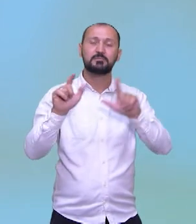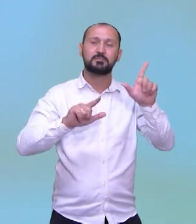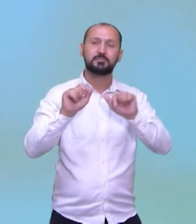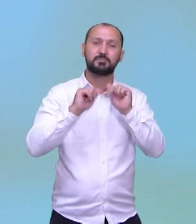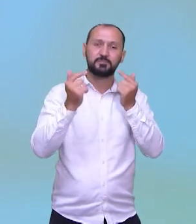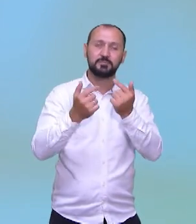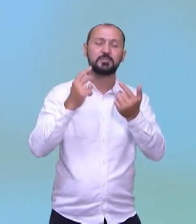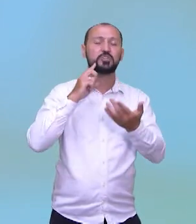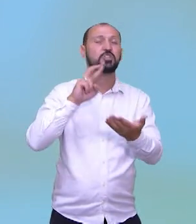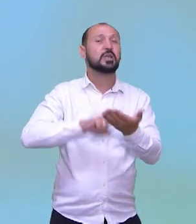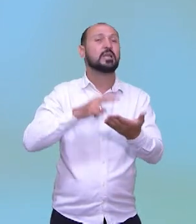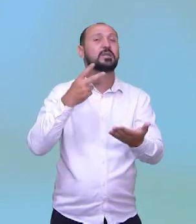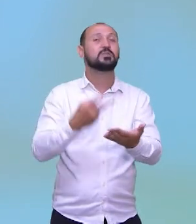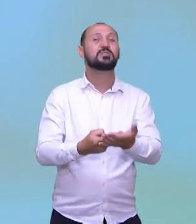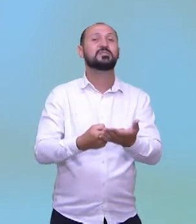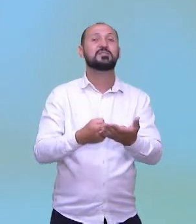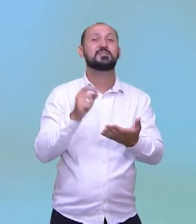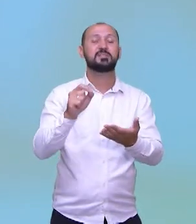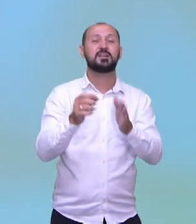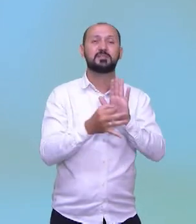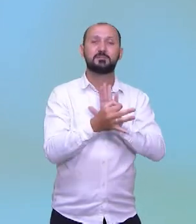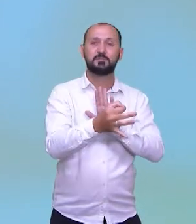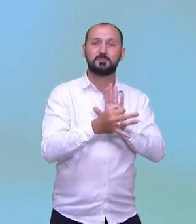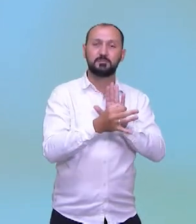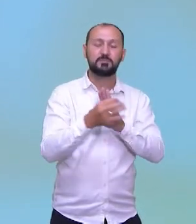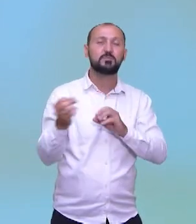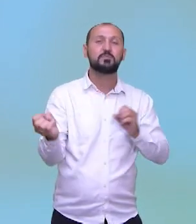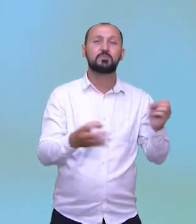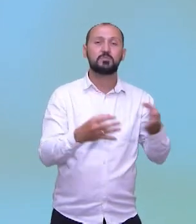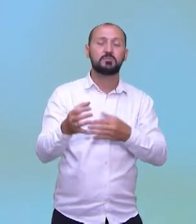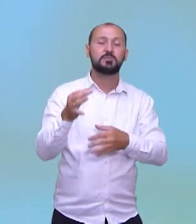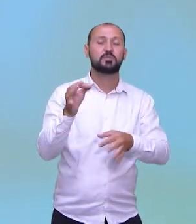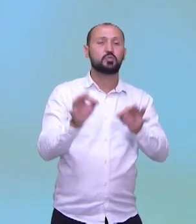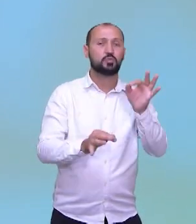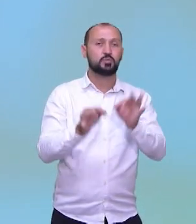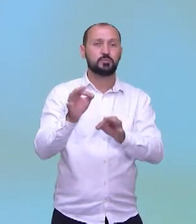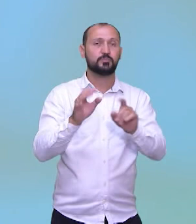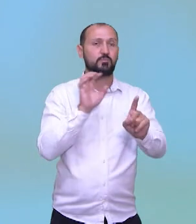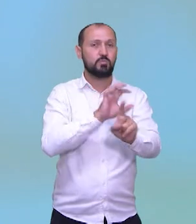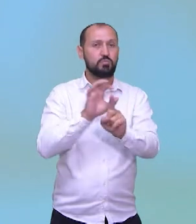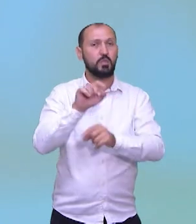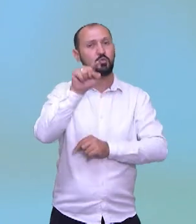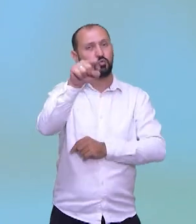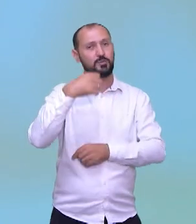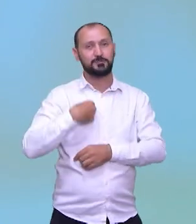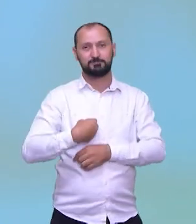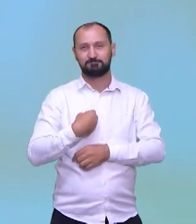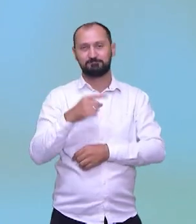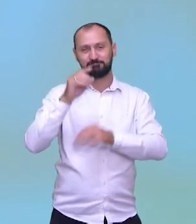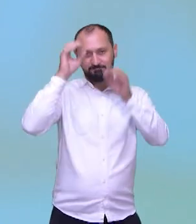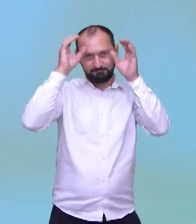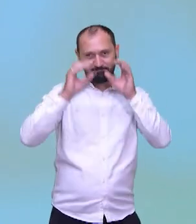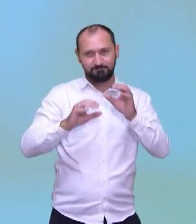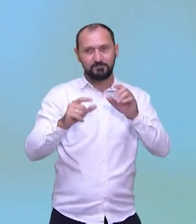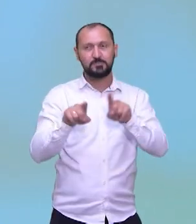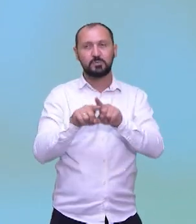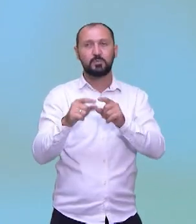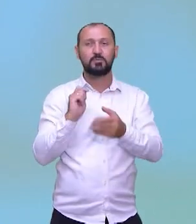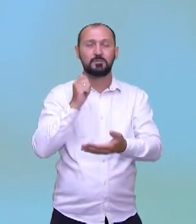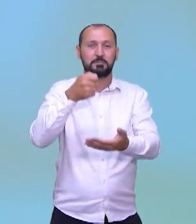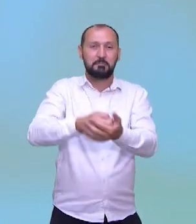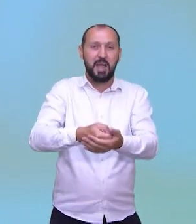TV Assembleia, traduzir as propostas de inovações jurídicas que vão afetar a sua vida como cidadão e